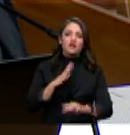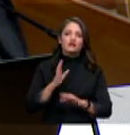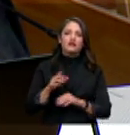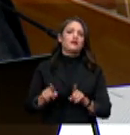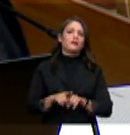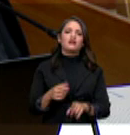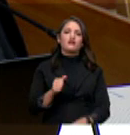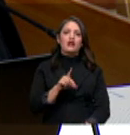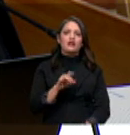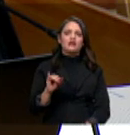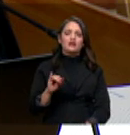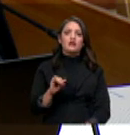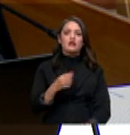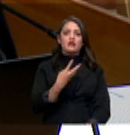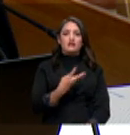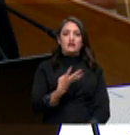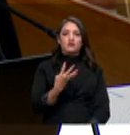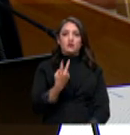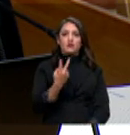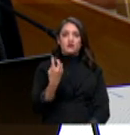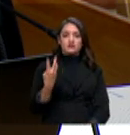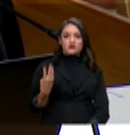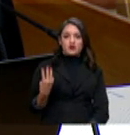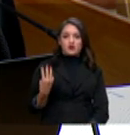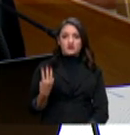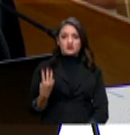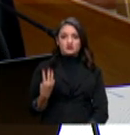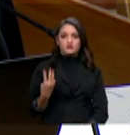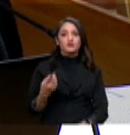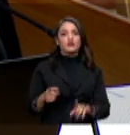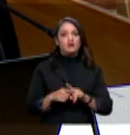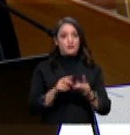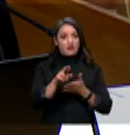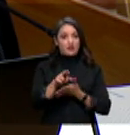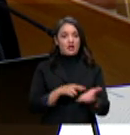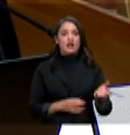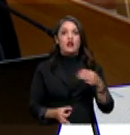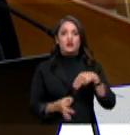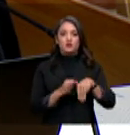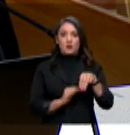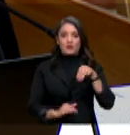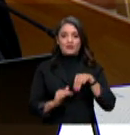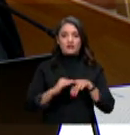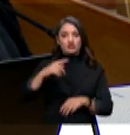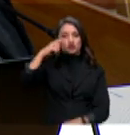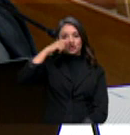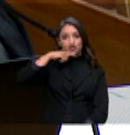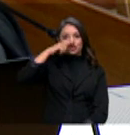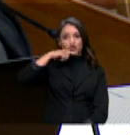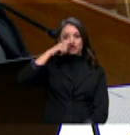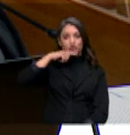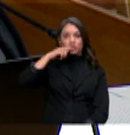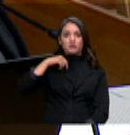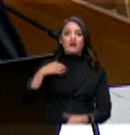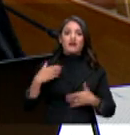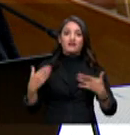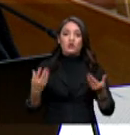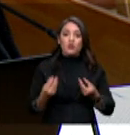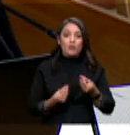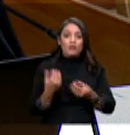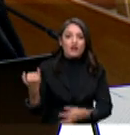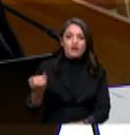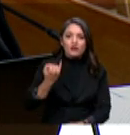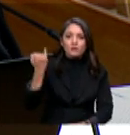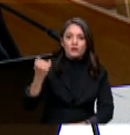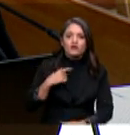ADI 3423, também de relatoria do eminente ministro Gilmar Mendes, a questão, a importância dos